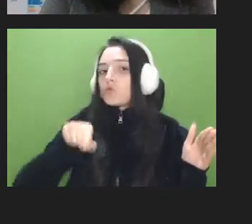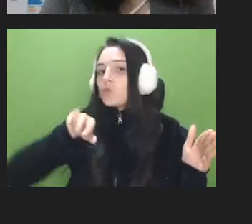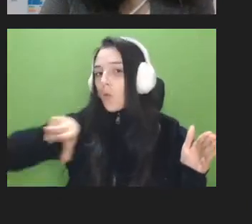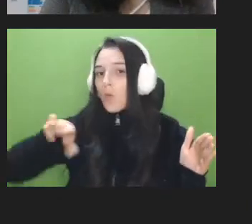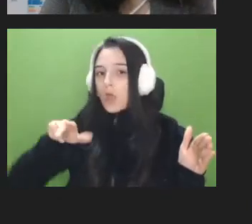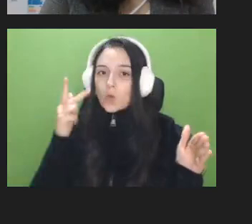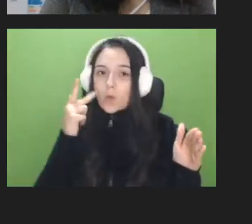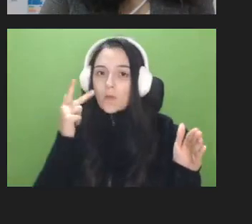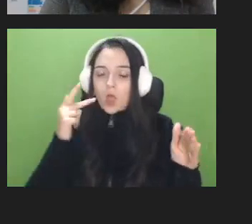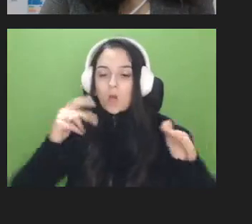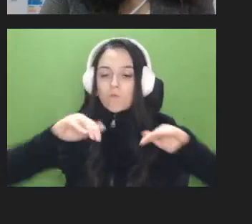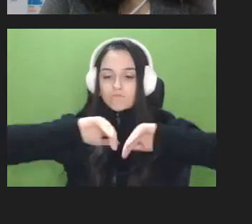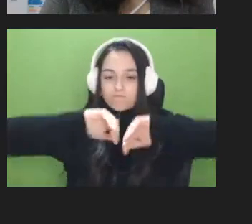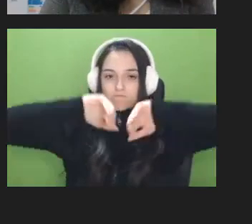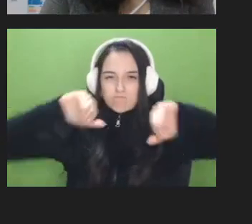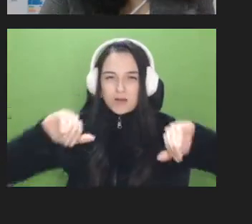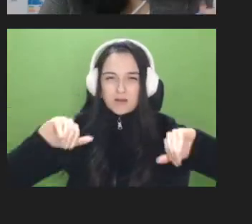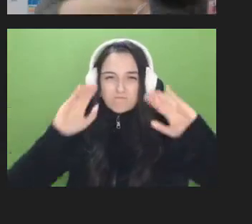que